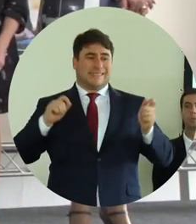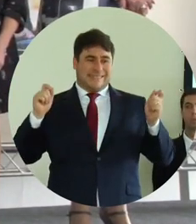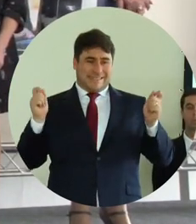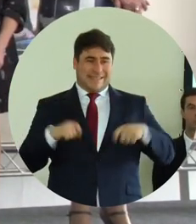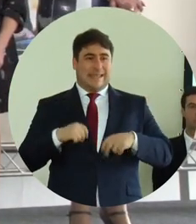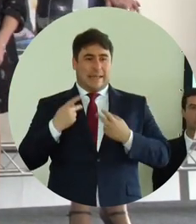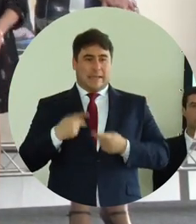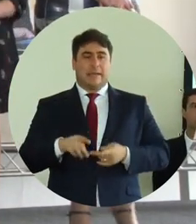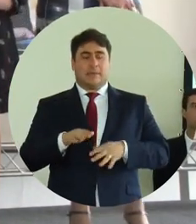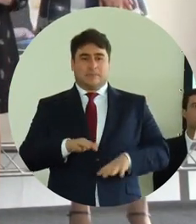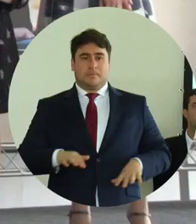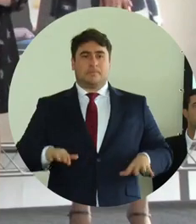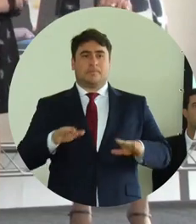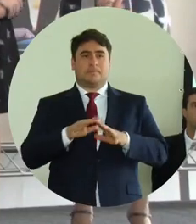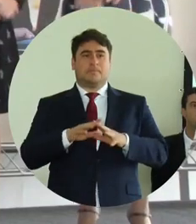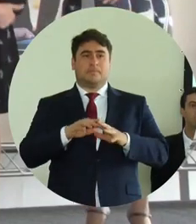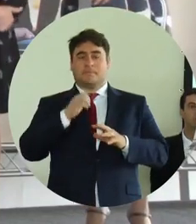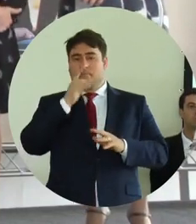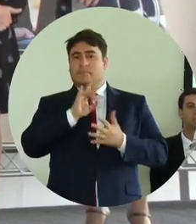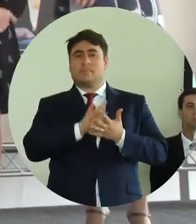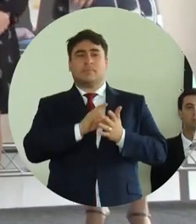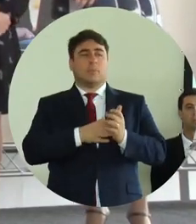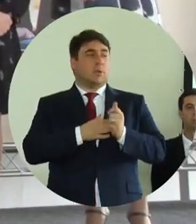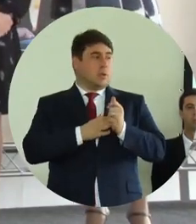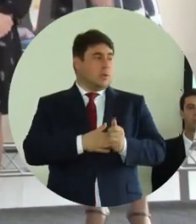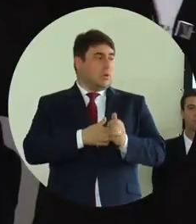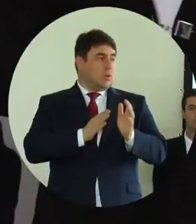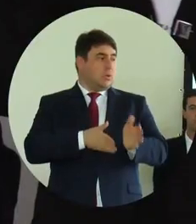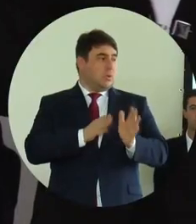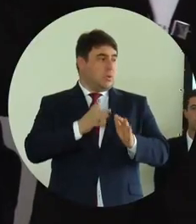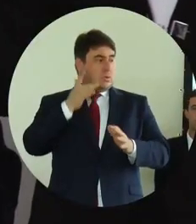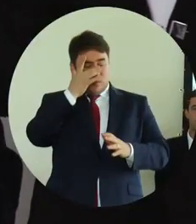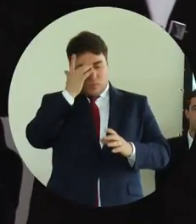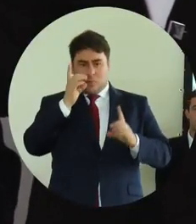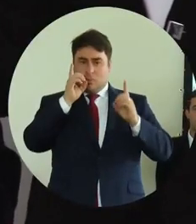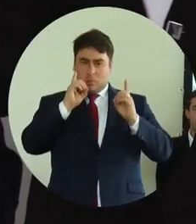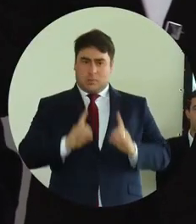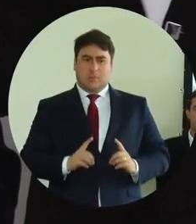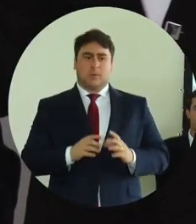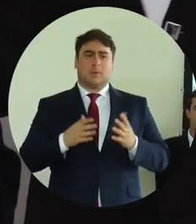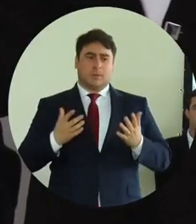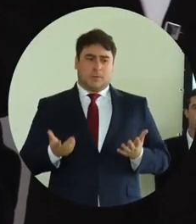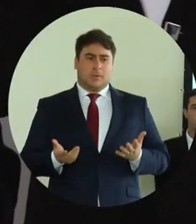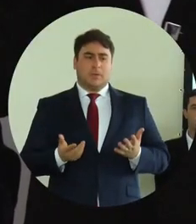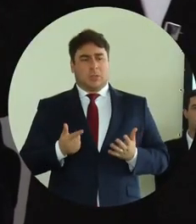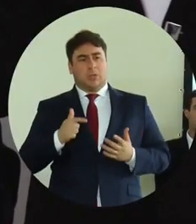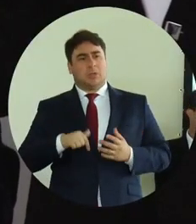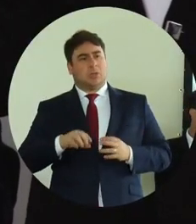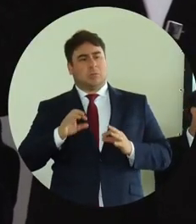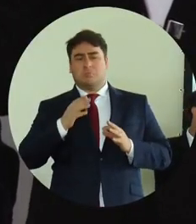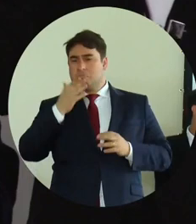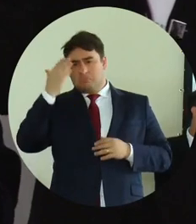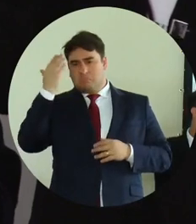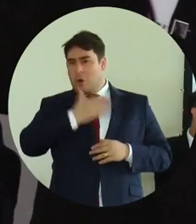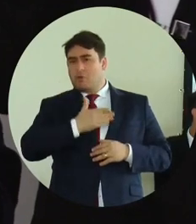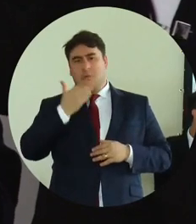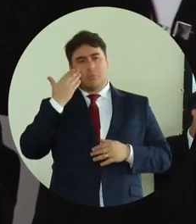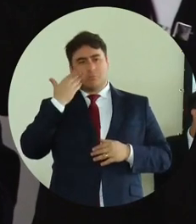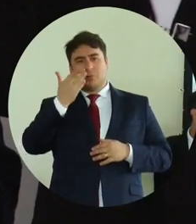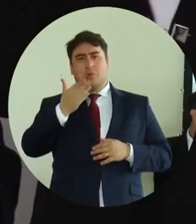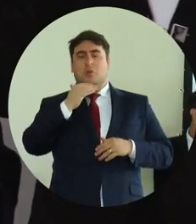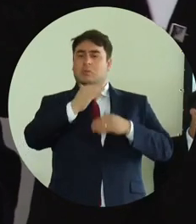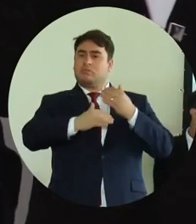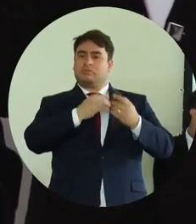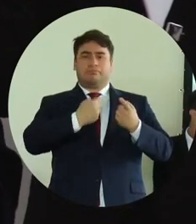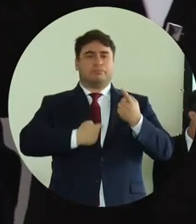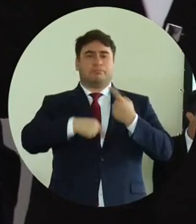nas mesas, recheadas aí, acompanhadas de pessoas com deficiência. Eu acho que isso é a maior prova, esse é o maior avanço